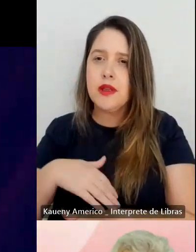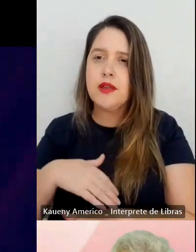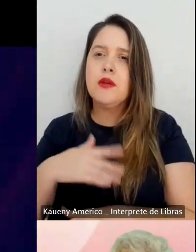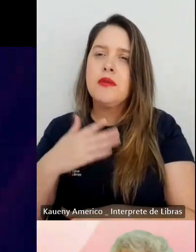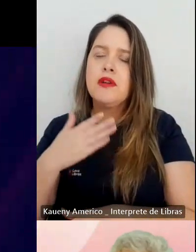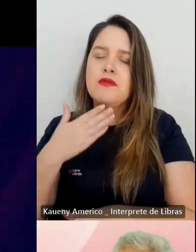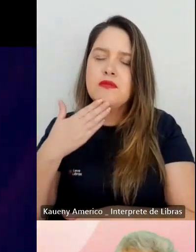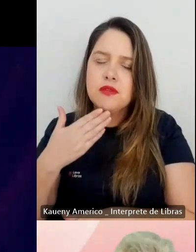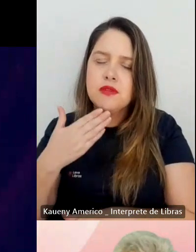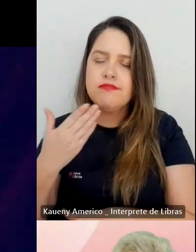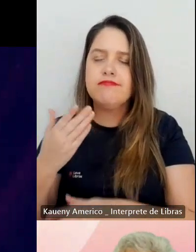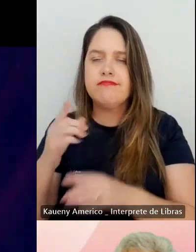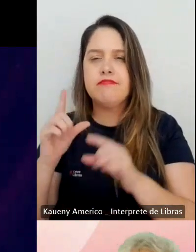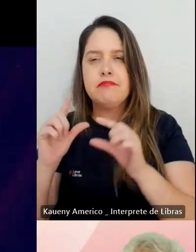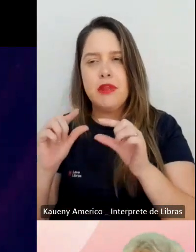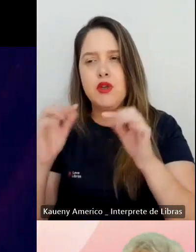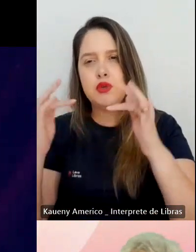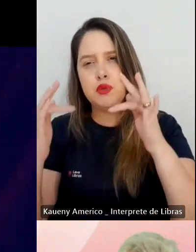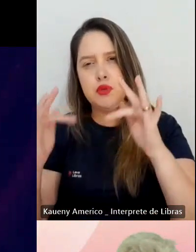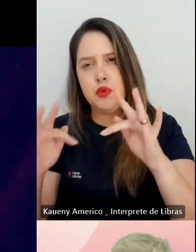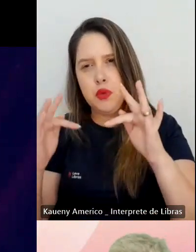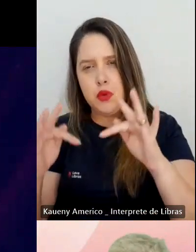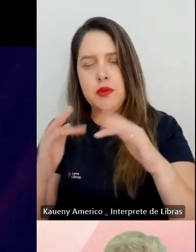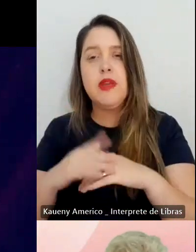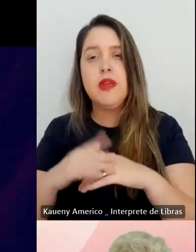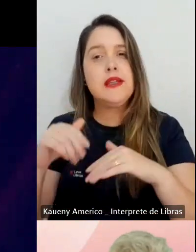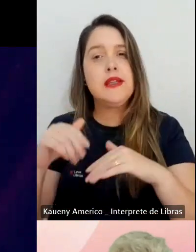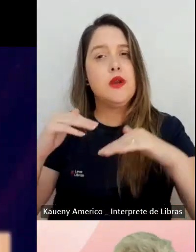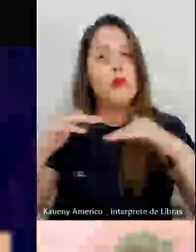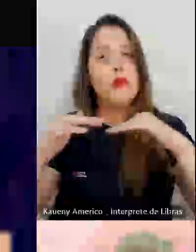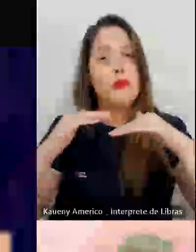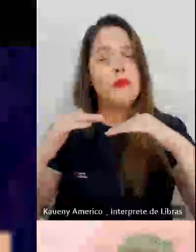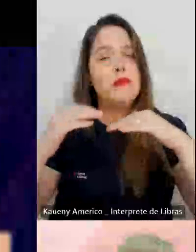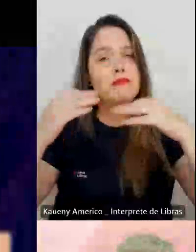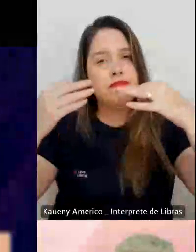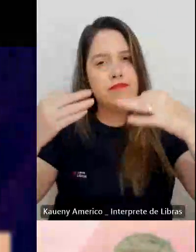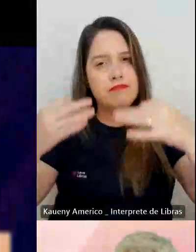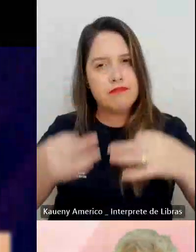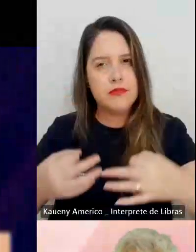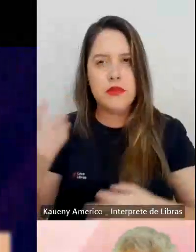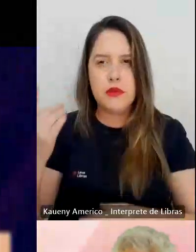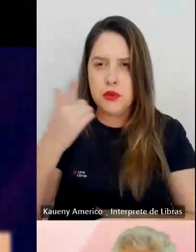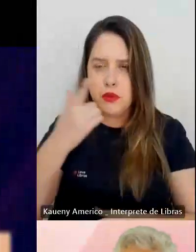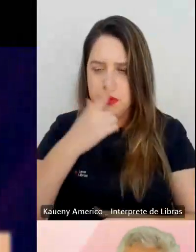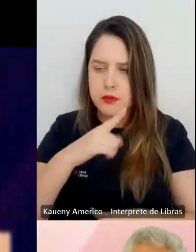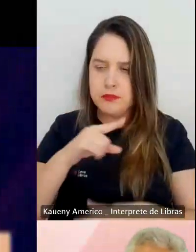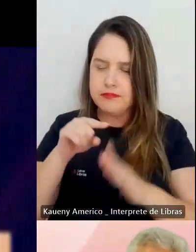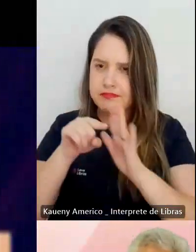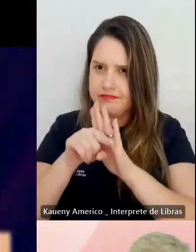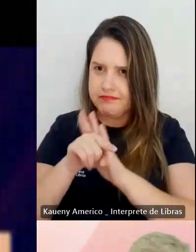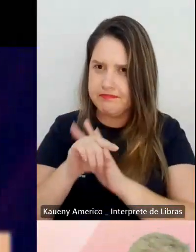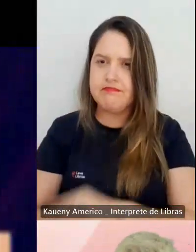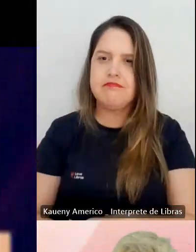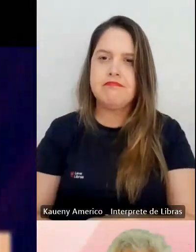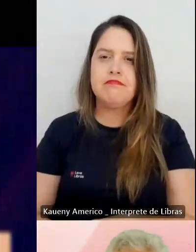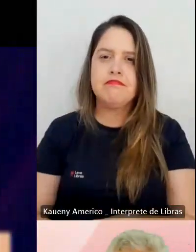menos dolorida, então esse é o momento exato para a realização desse. O exame